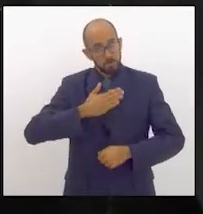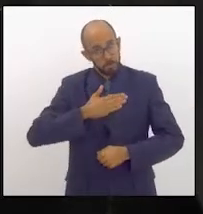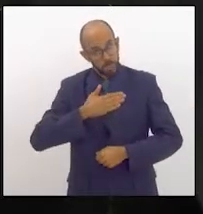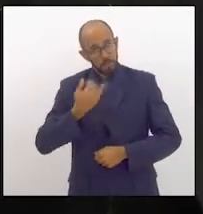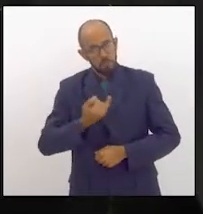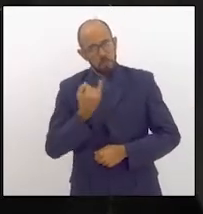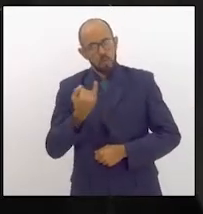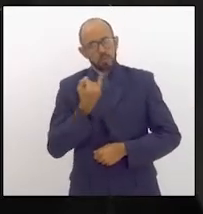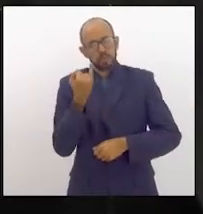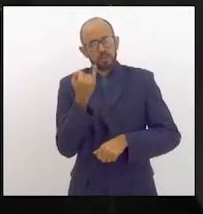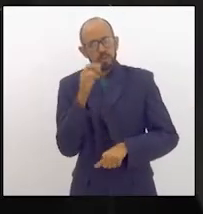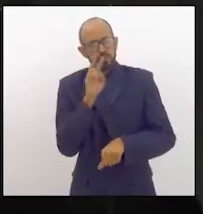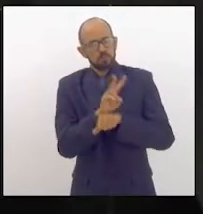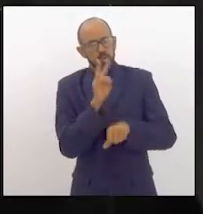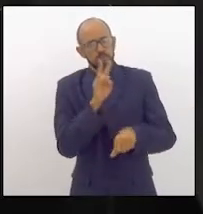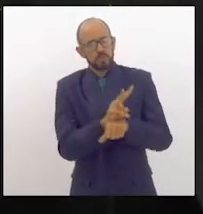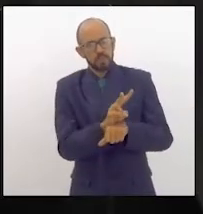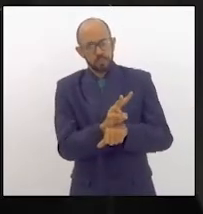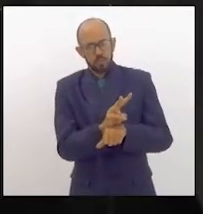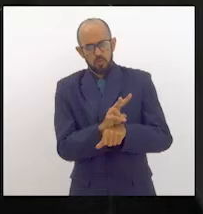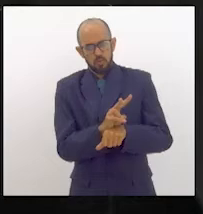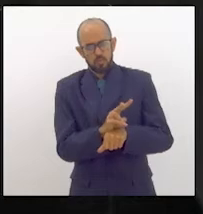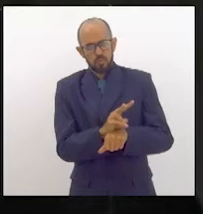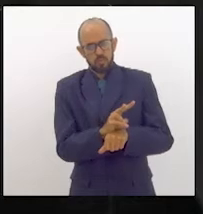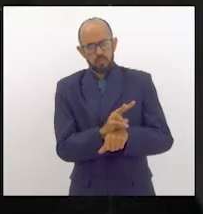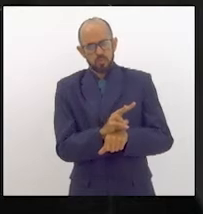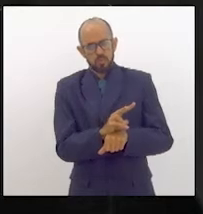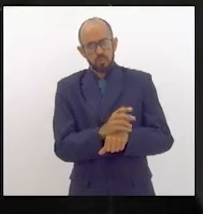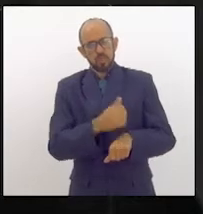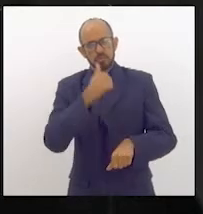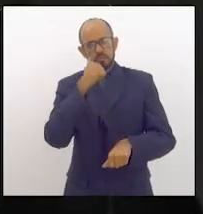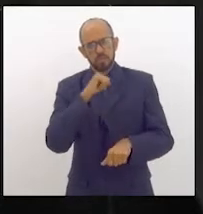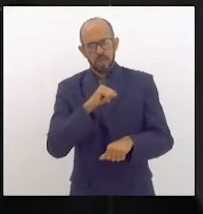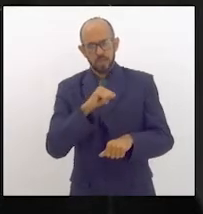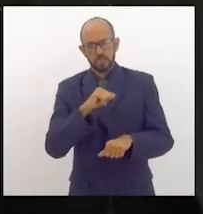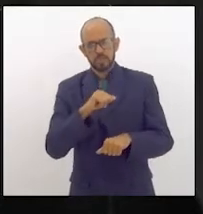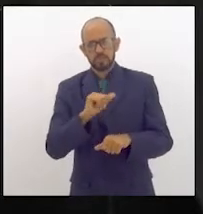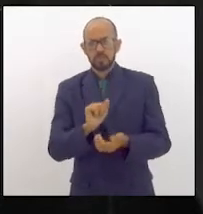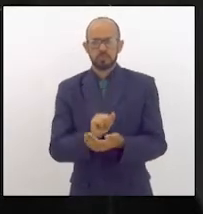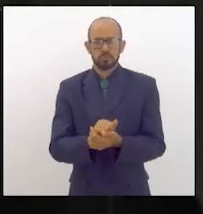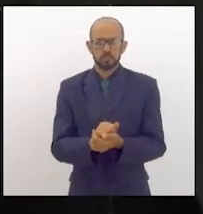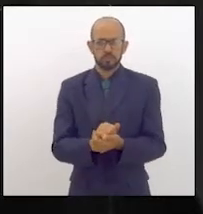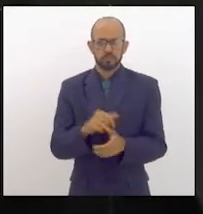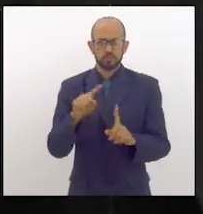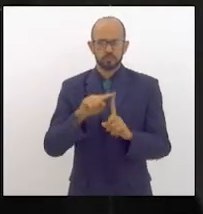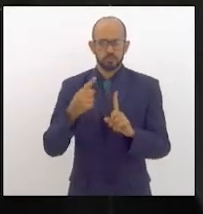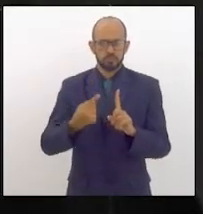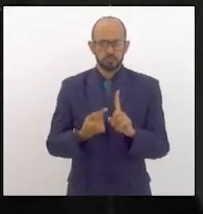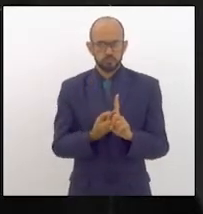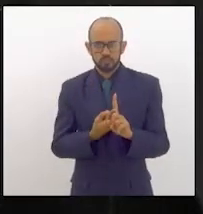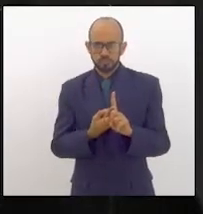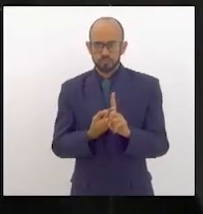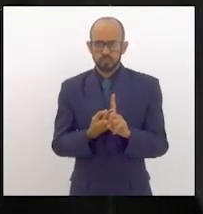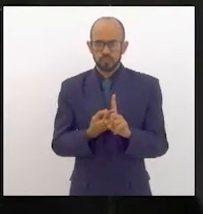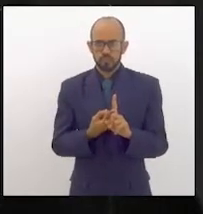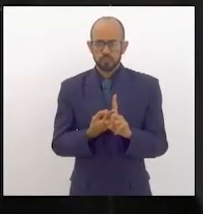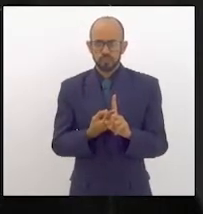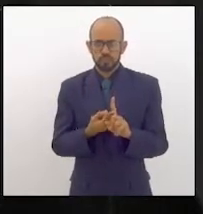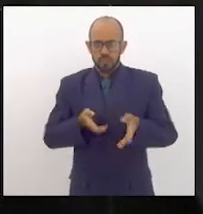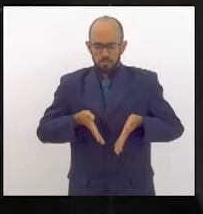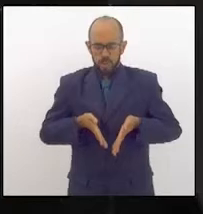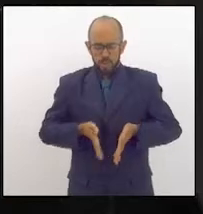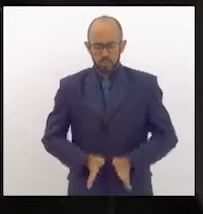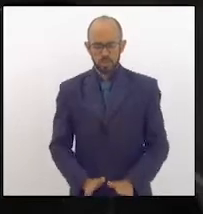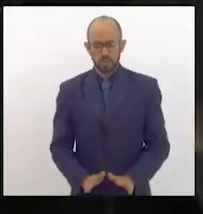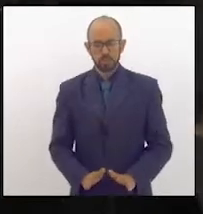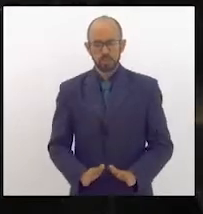na preservação da integridade e na proteção das mulheres gestantes parturientes e